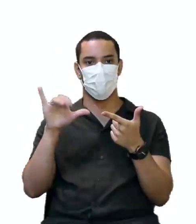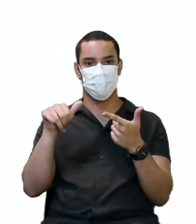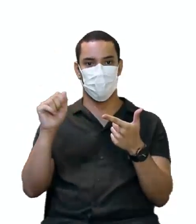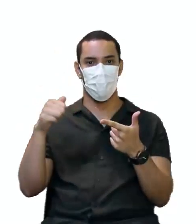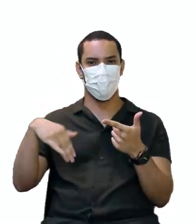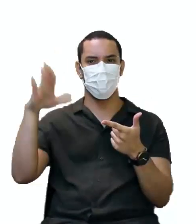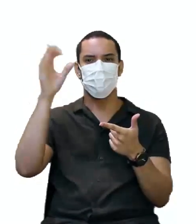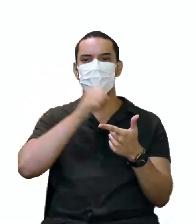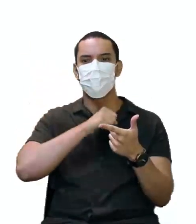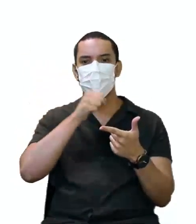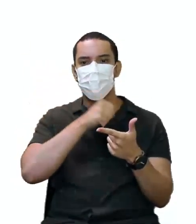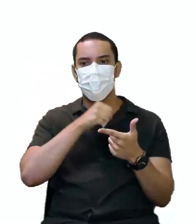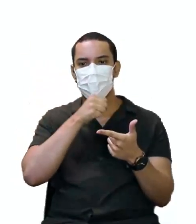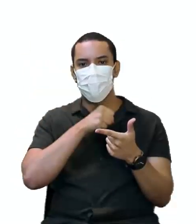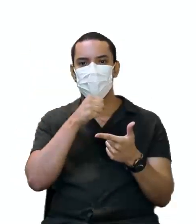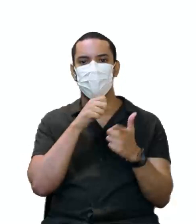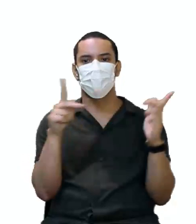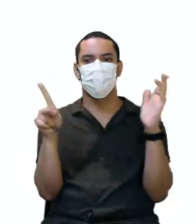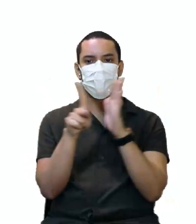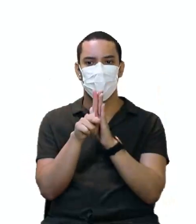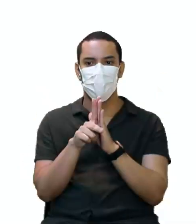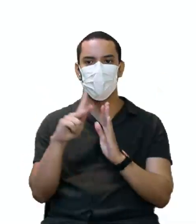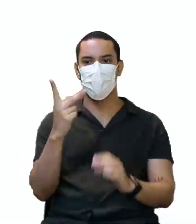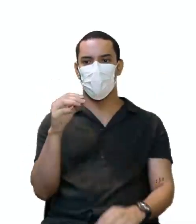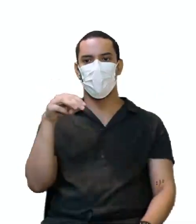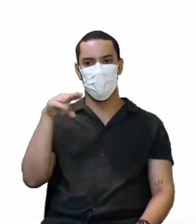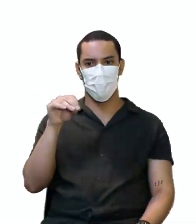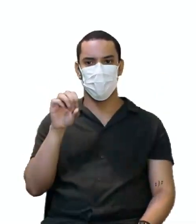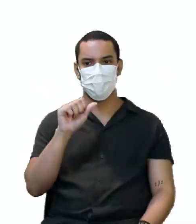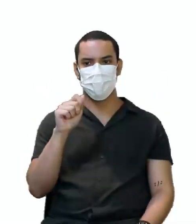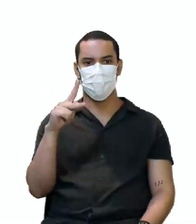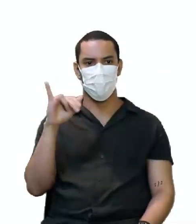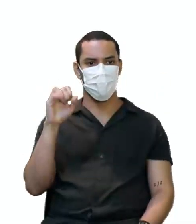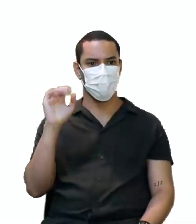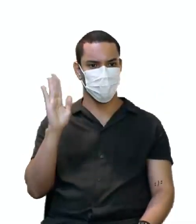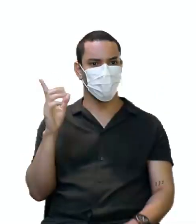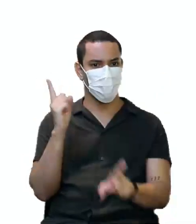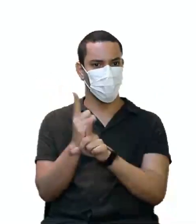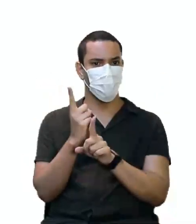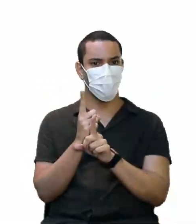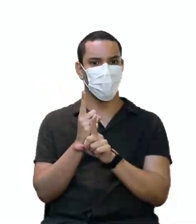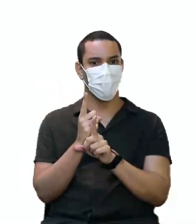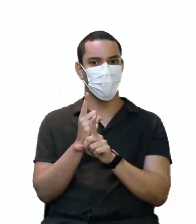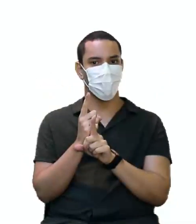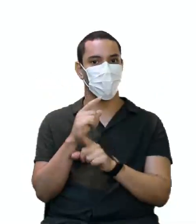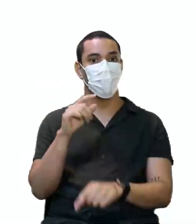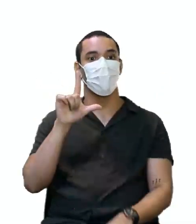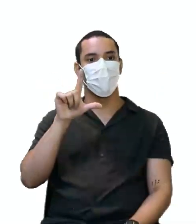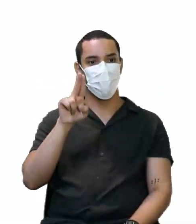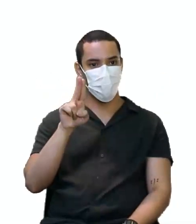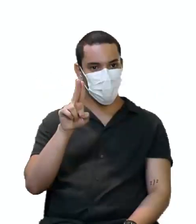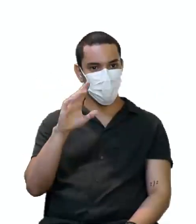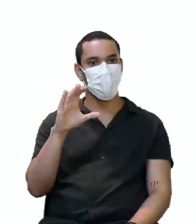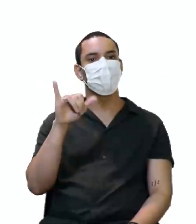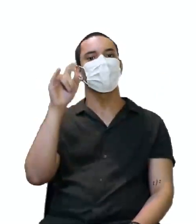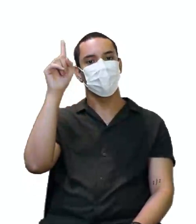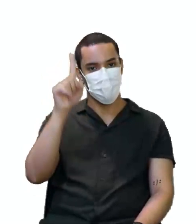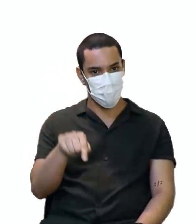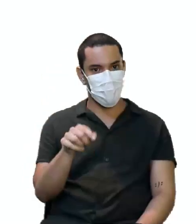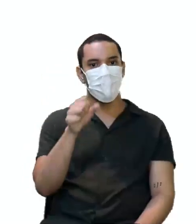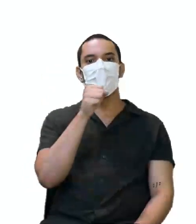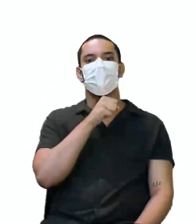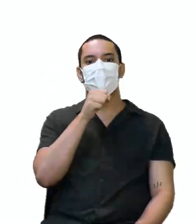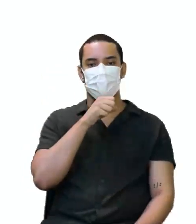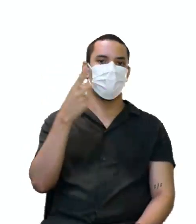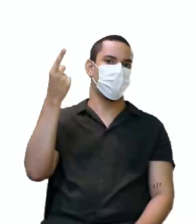é o mais antigo fóssil da espécie Homo sapiens já encontrado. Lucy é um fóssil